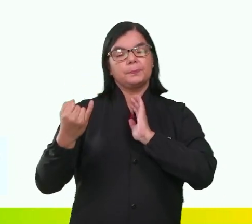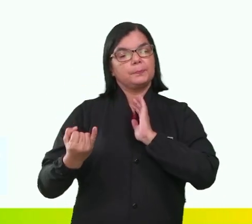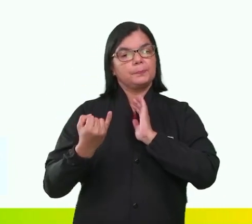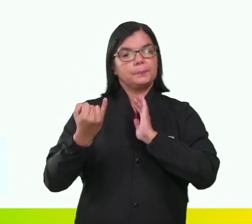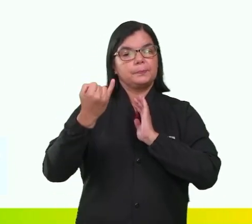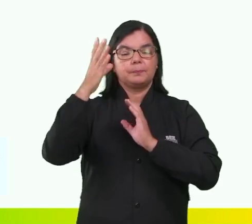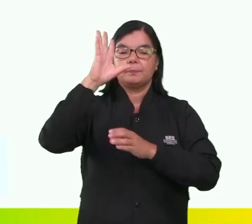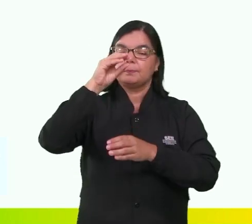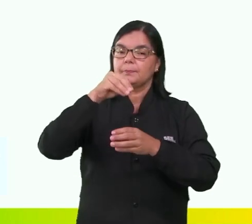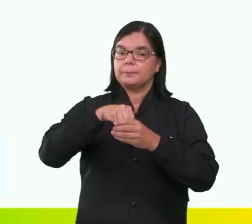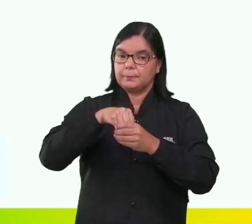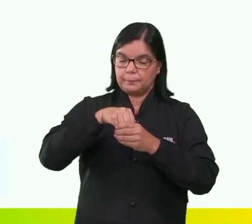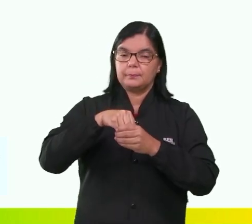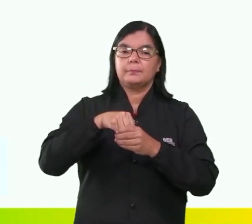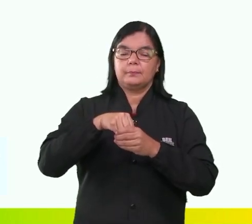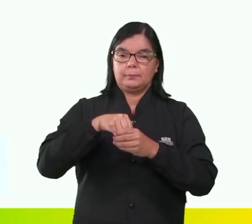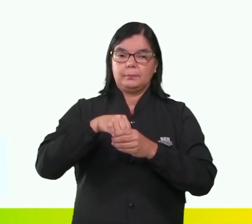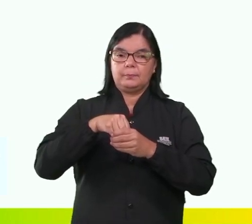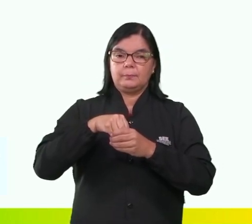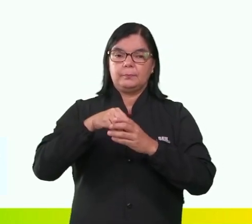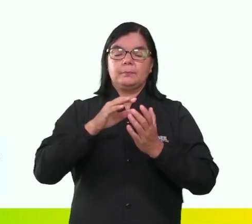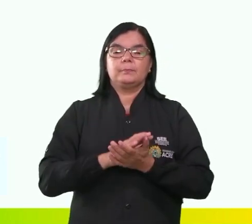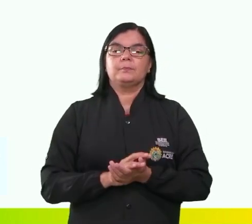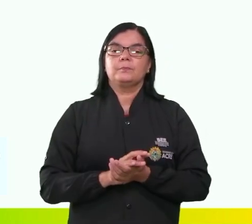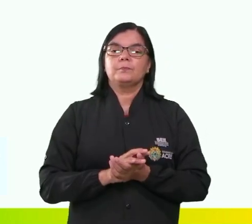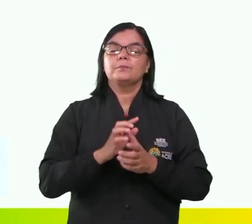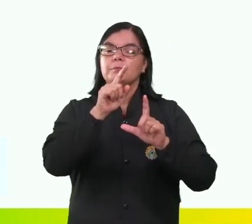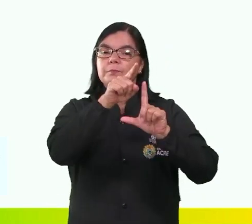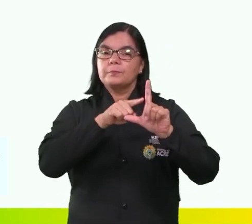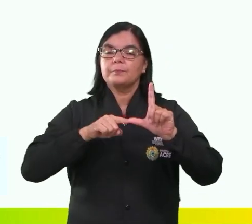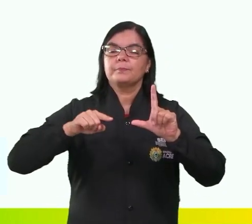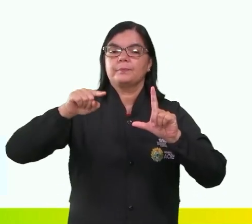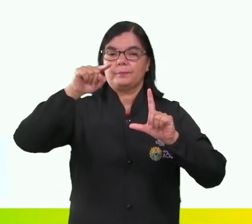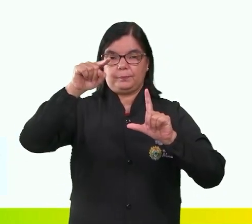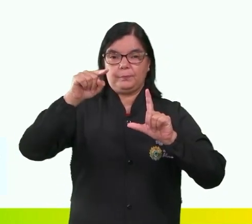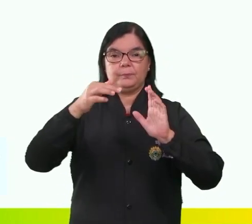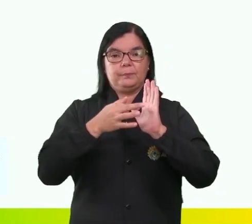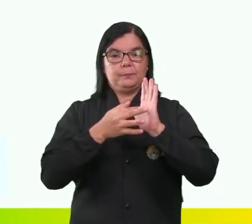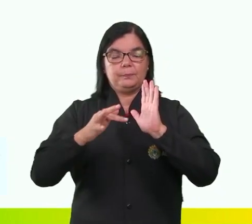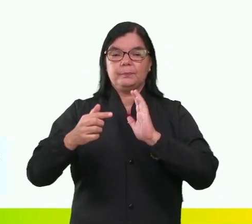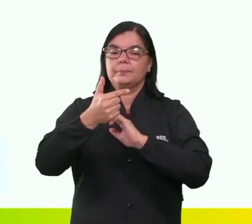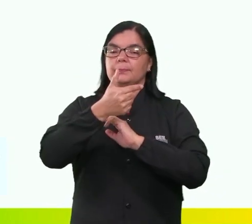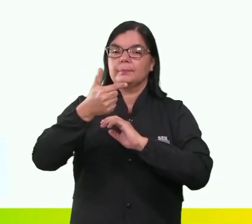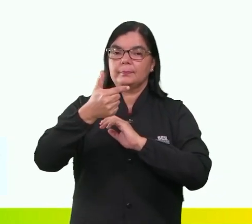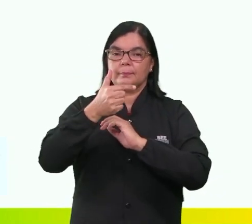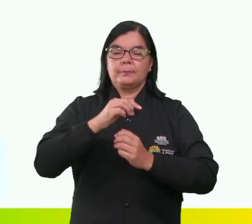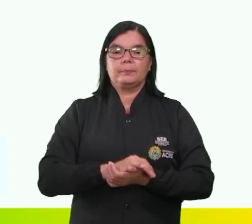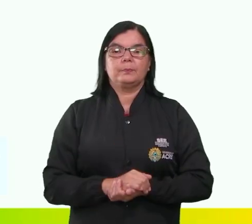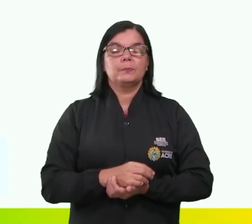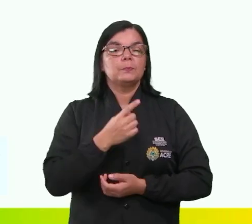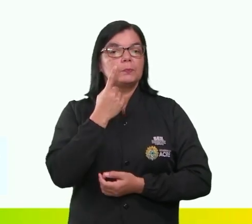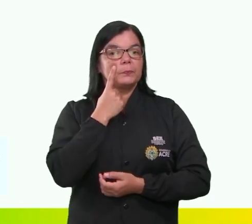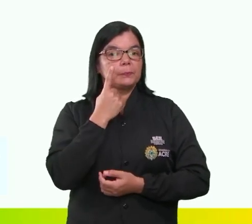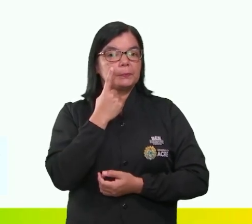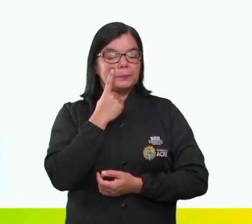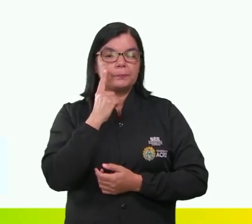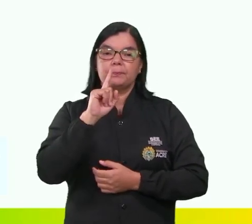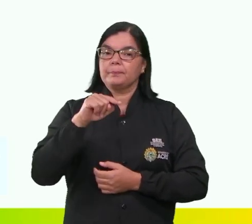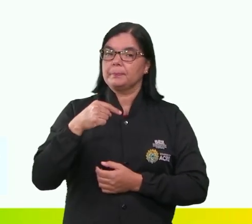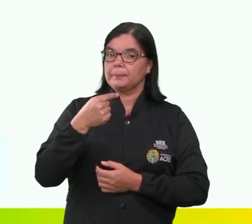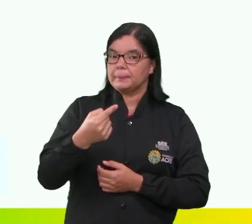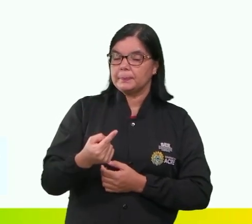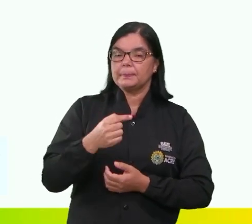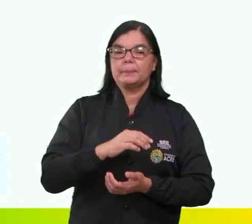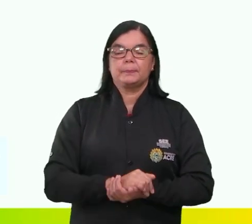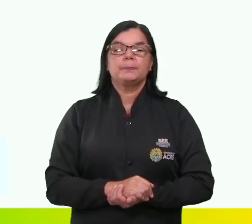importantes dentro de uma parábola da função quadrática, que nós vamos ver ainda a seguir,